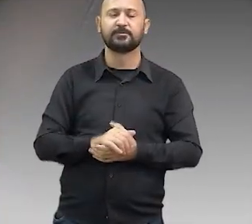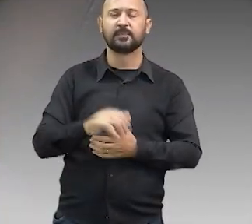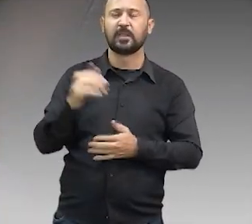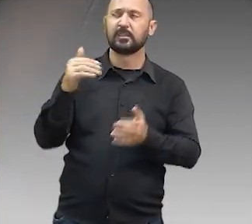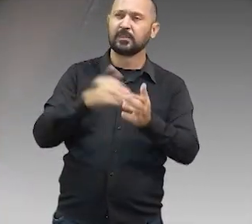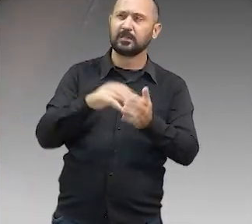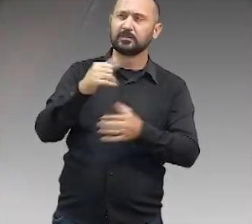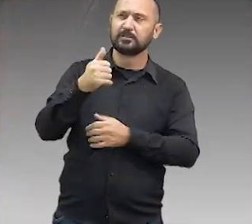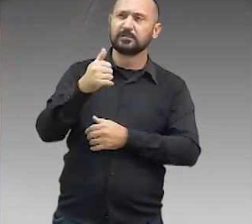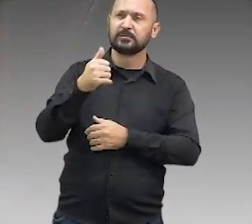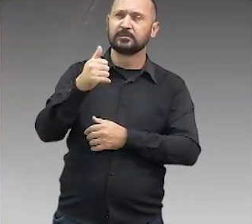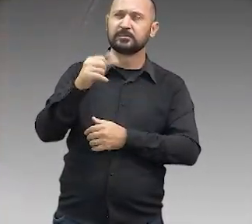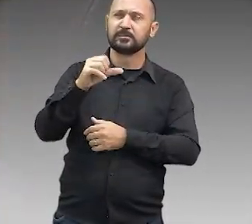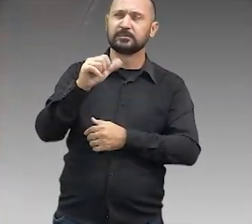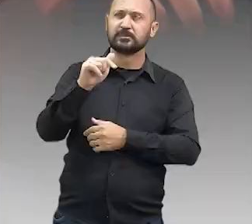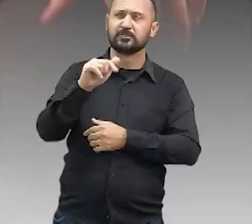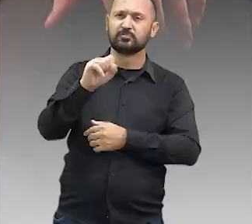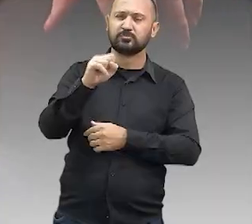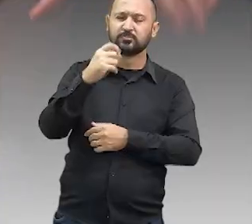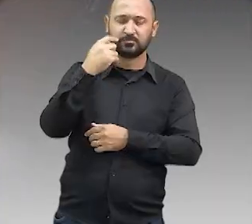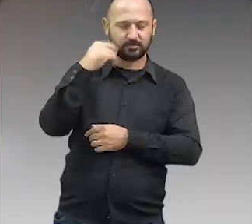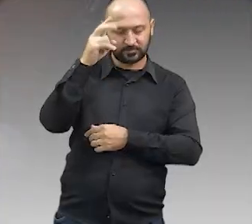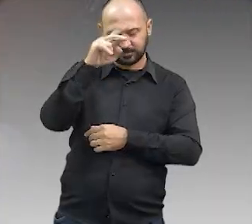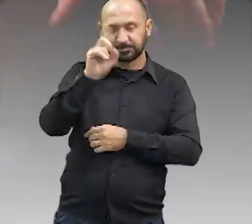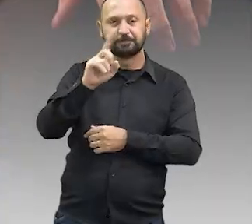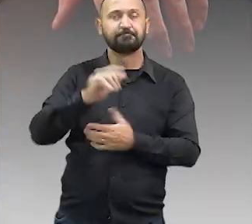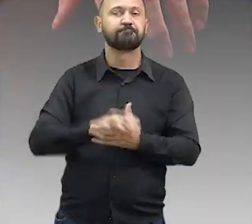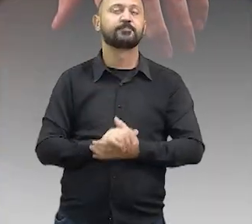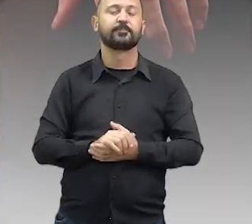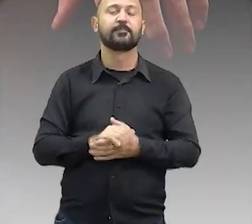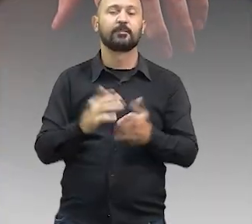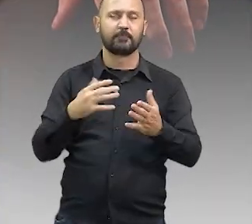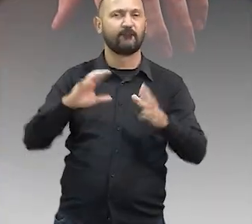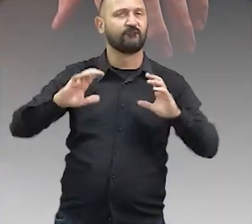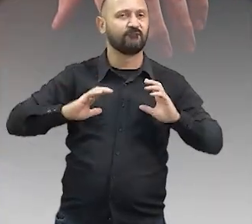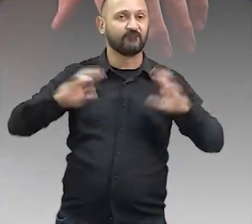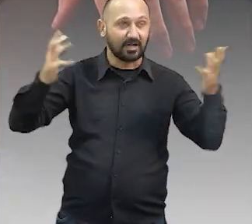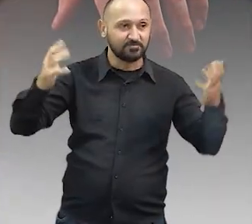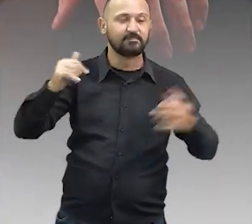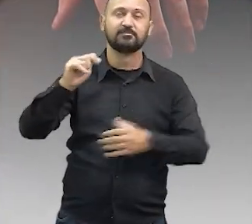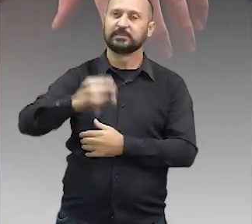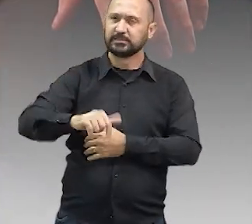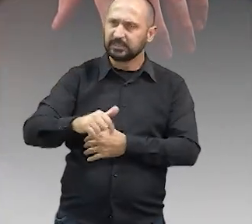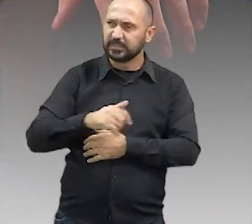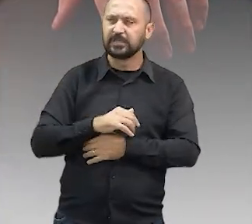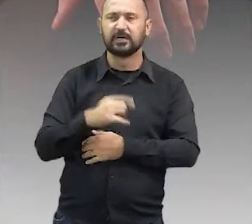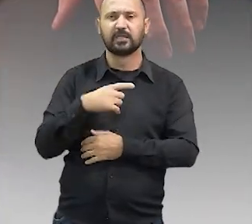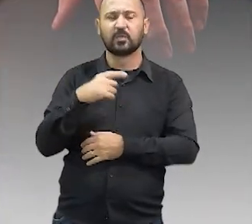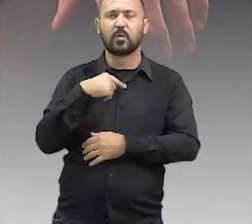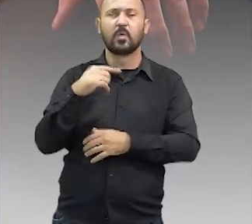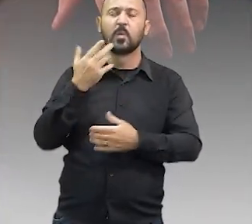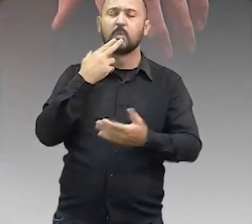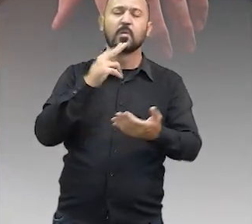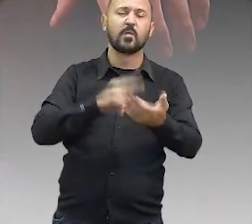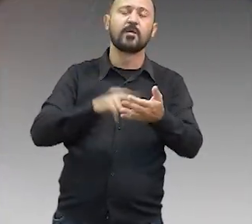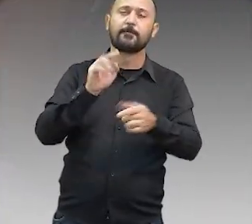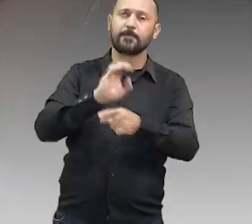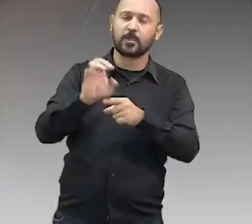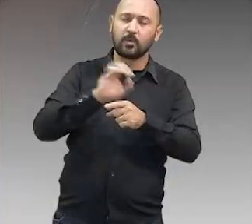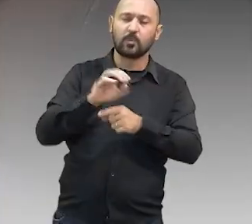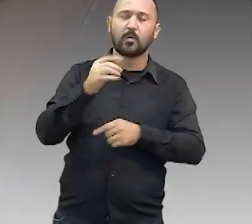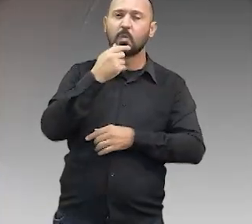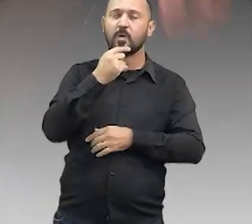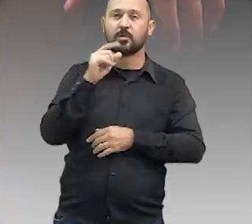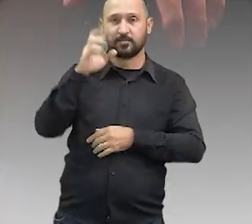77, 78, ou no Diário, não lembro da data. Mas foi uma festa grande aqui. O Correio do Estado, principalmente o